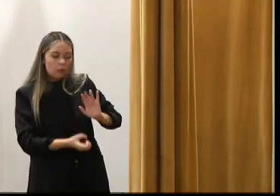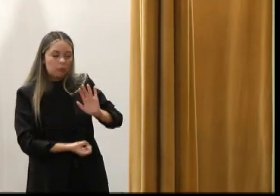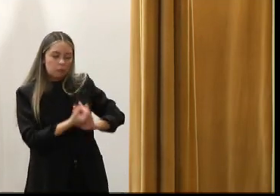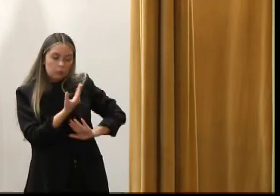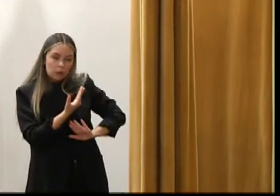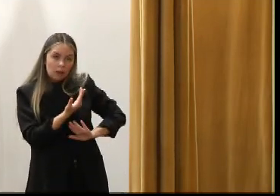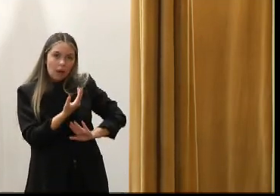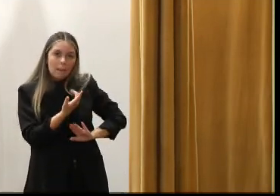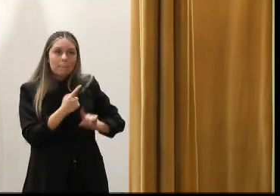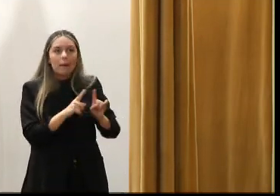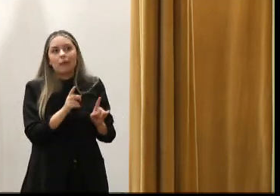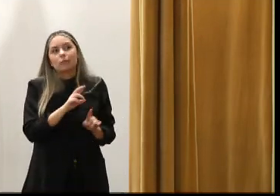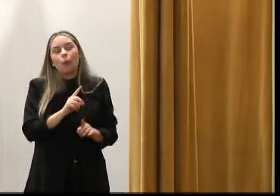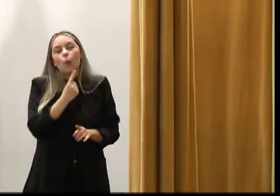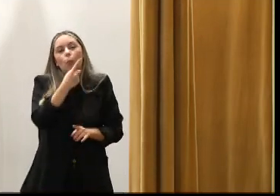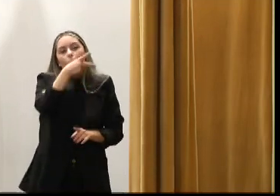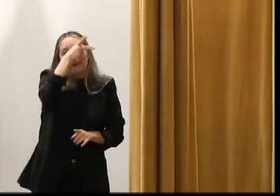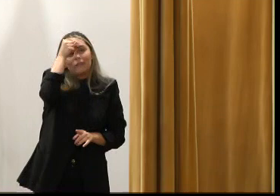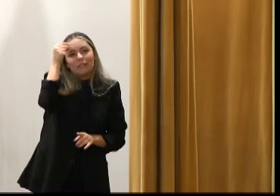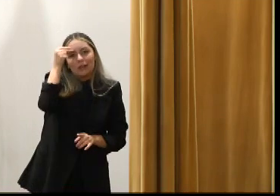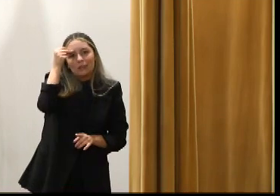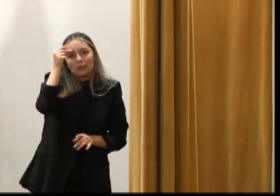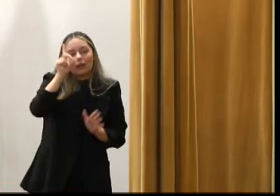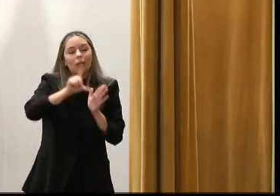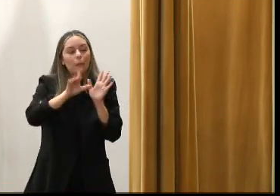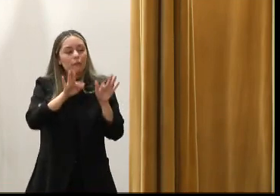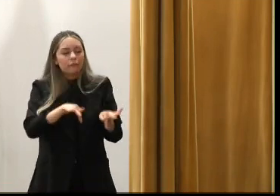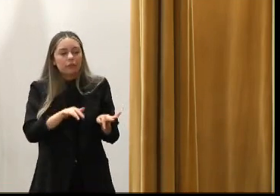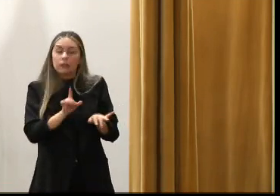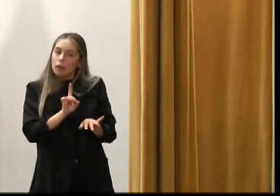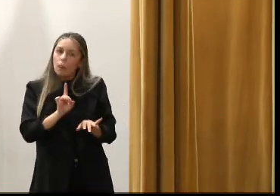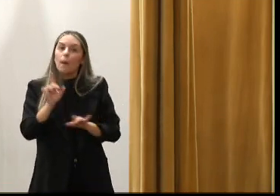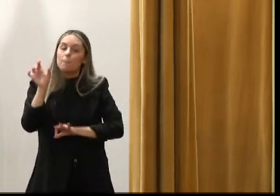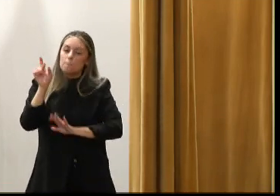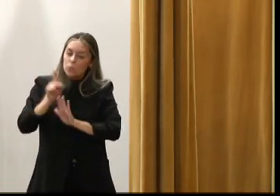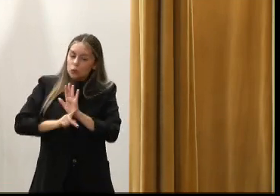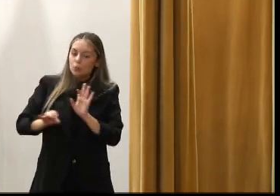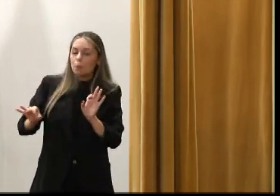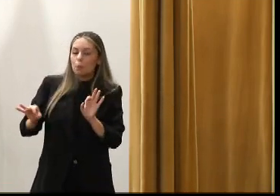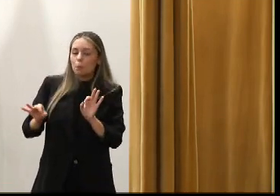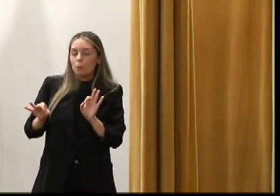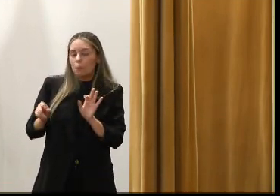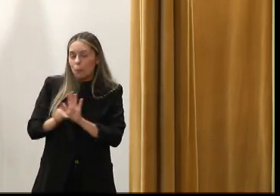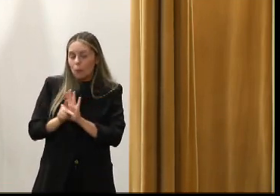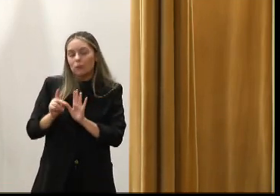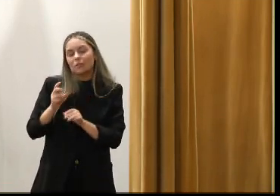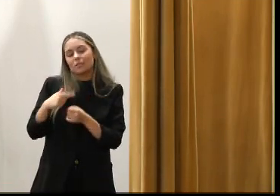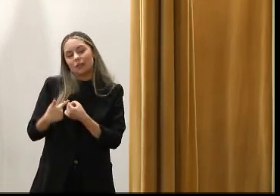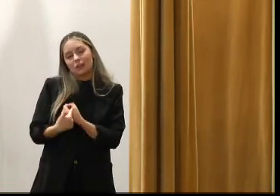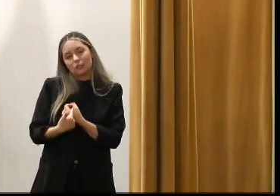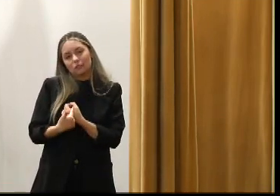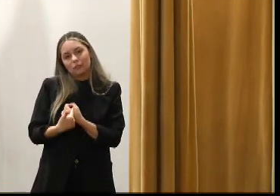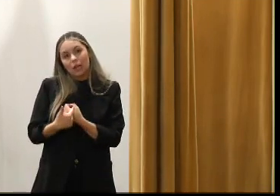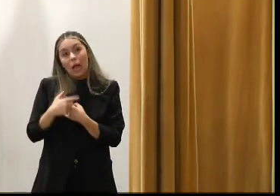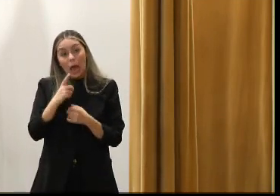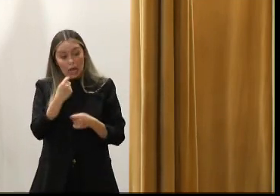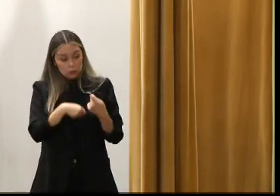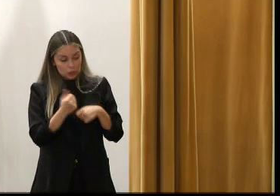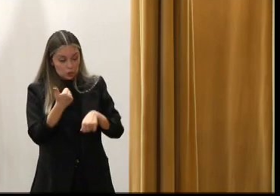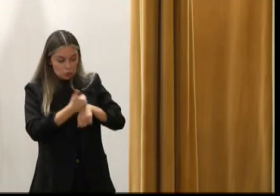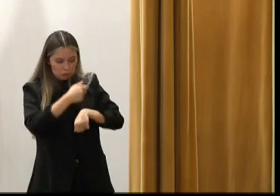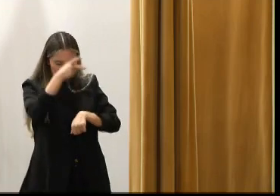sejam projetos de um prefeito, mas sejam projetos da cidade e que administrações sucessivas possam tocar